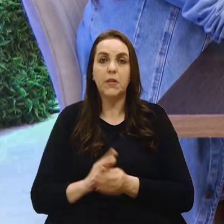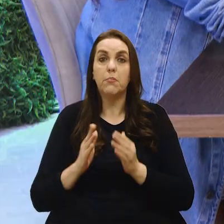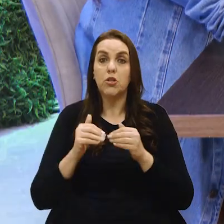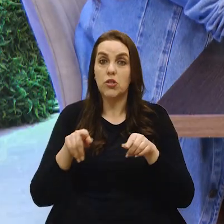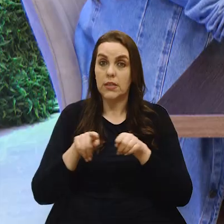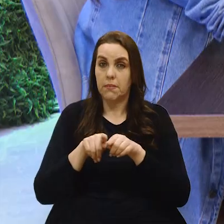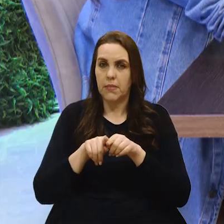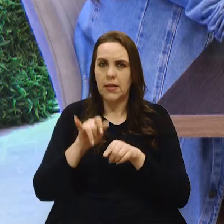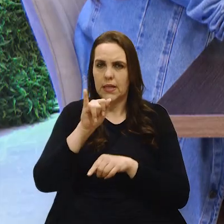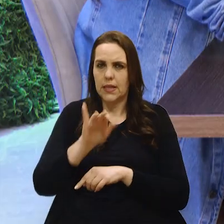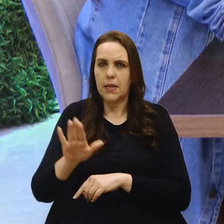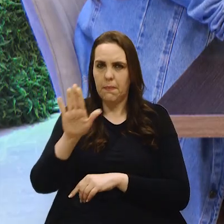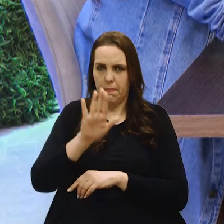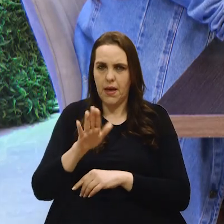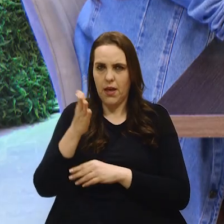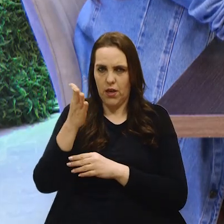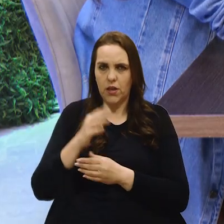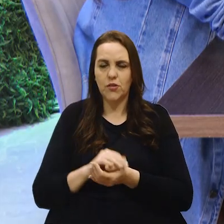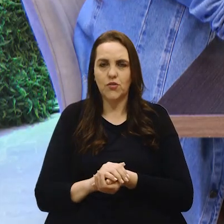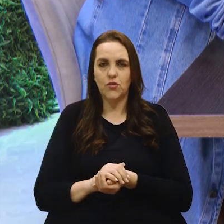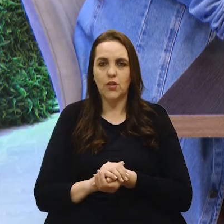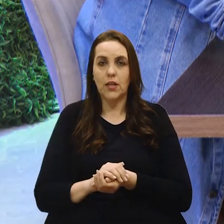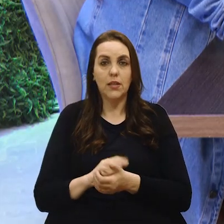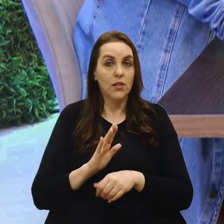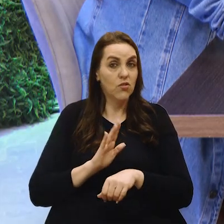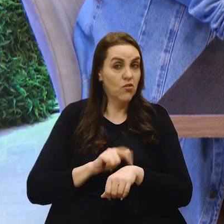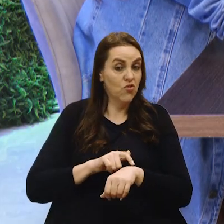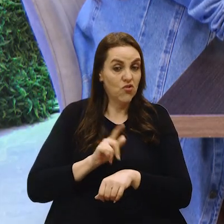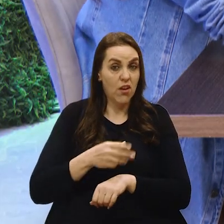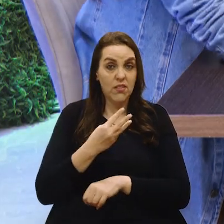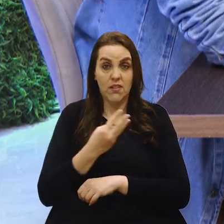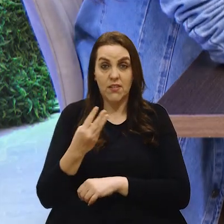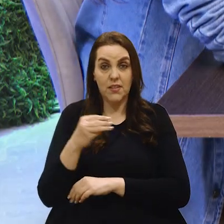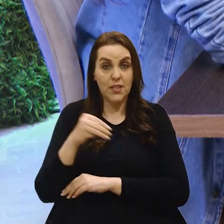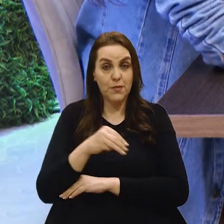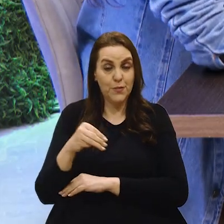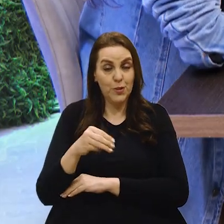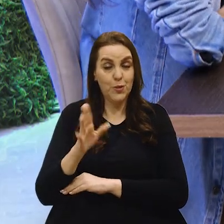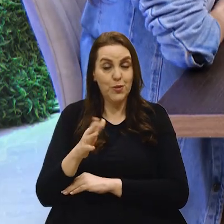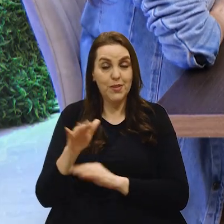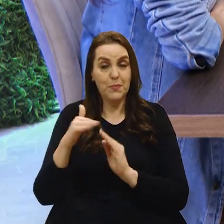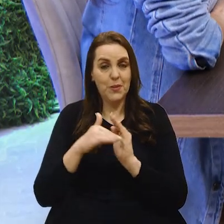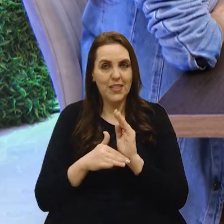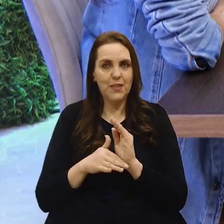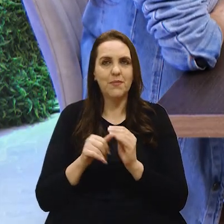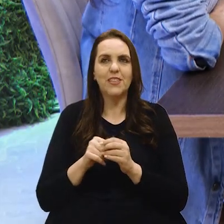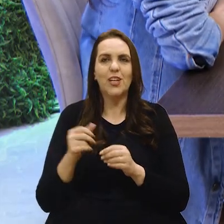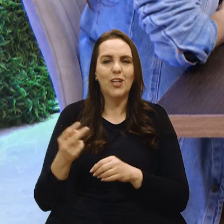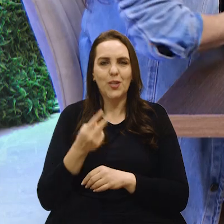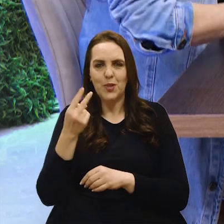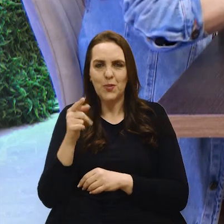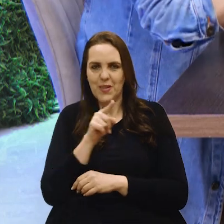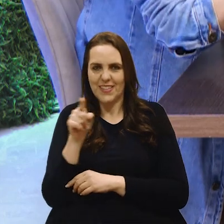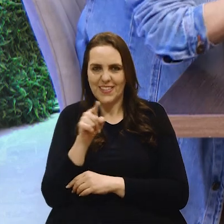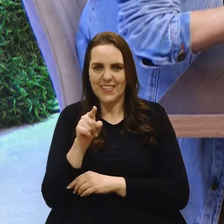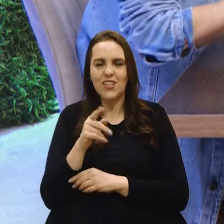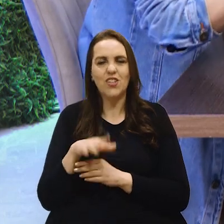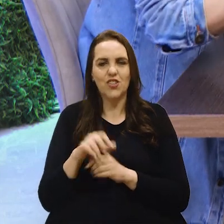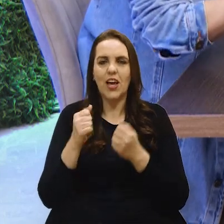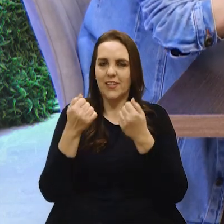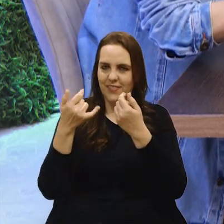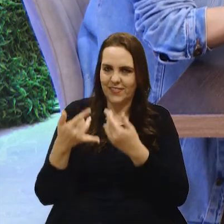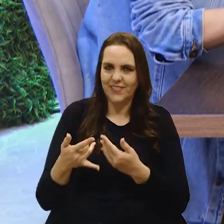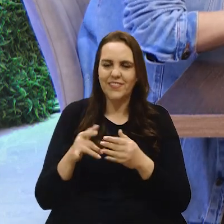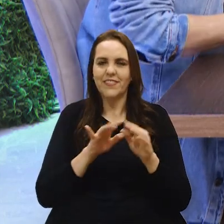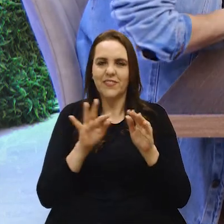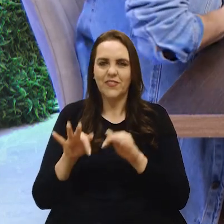direção outras imagens ali do slide. E, gente, estamos com 33 minutos já de programa. A gente passa por essas duas e daí já vai fazendo